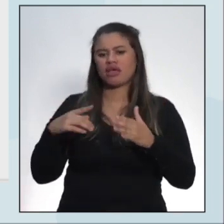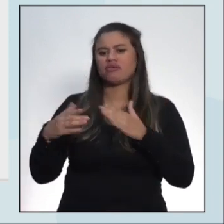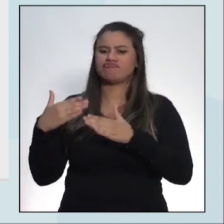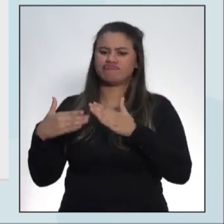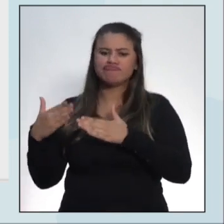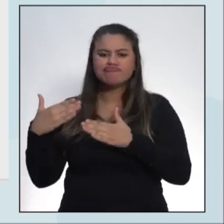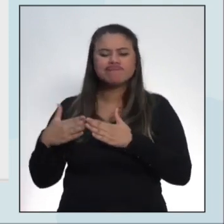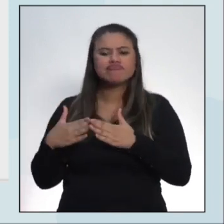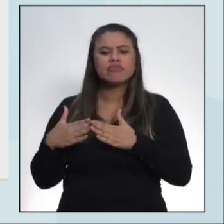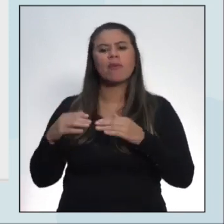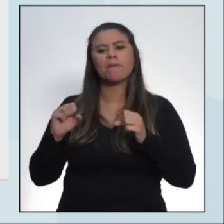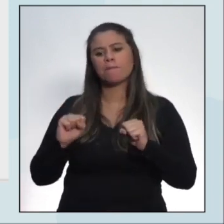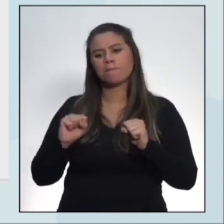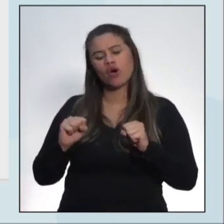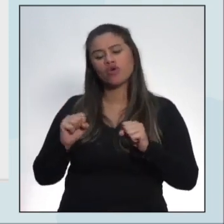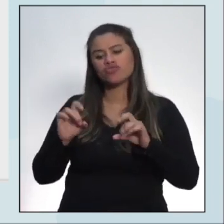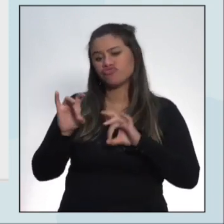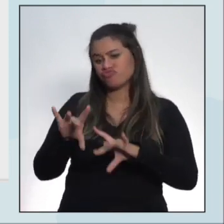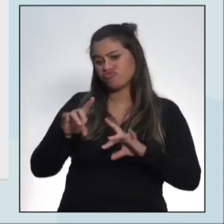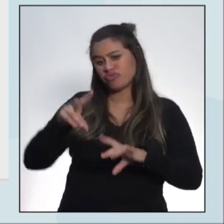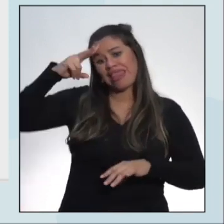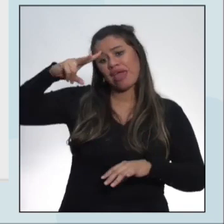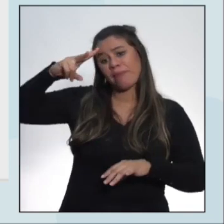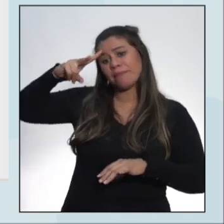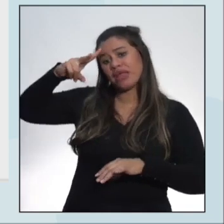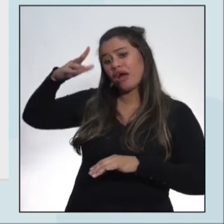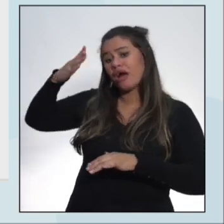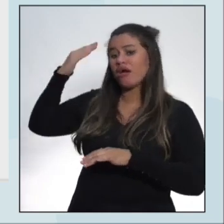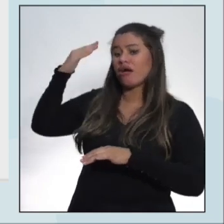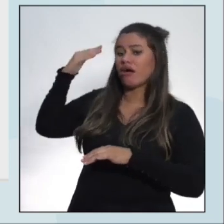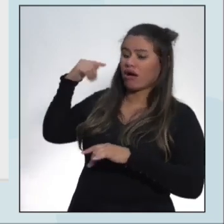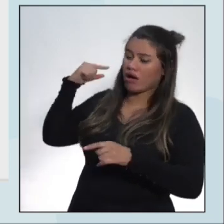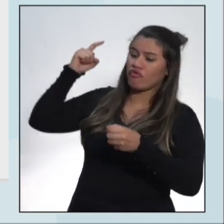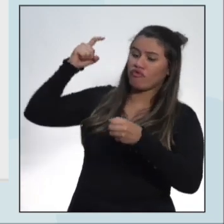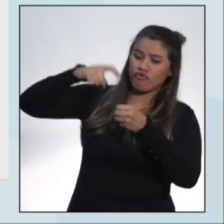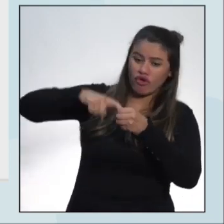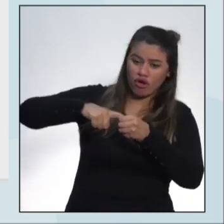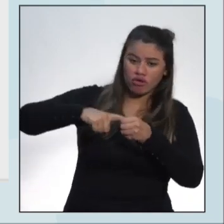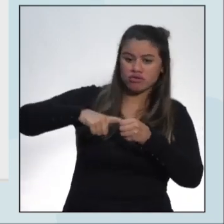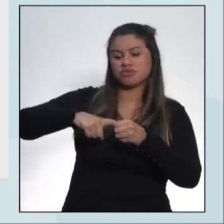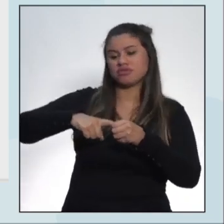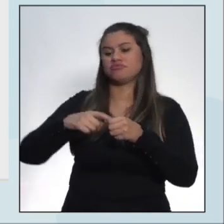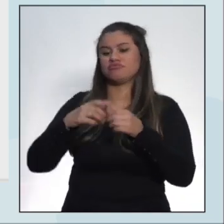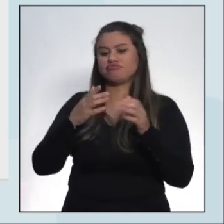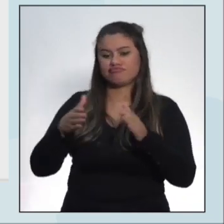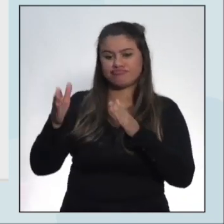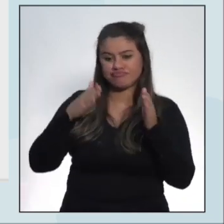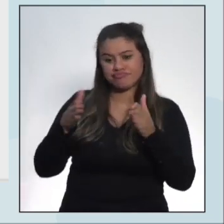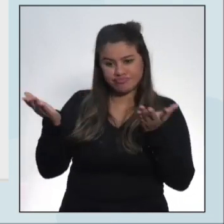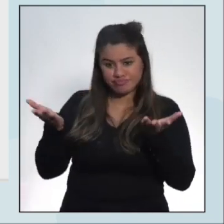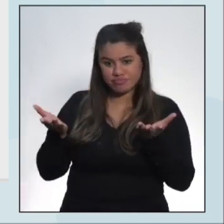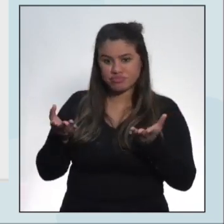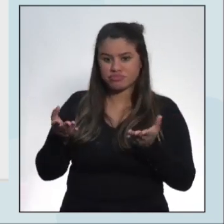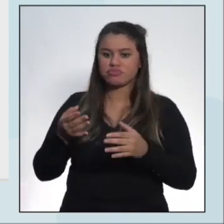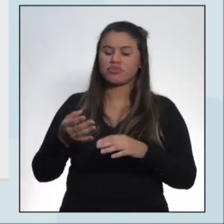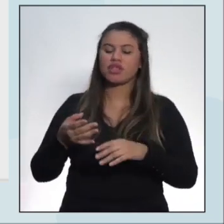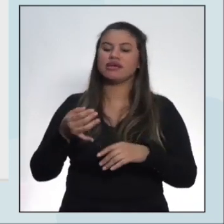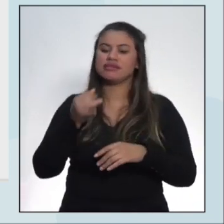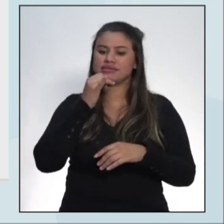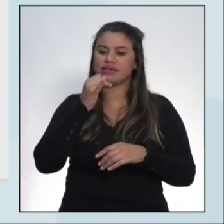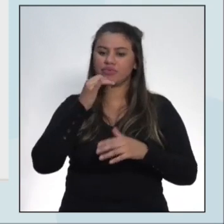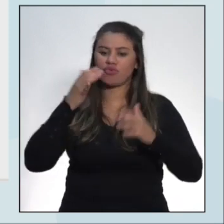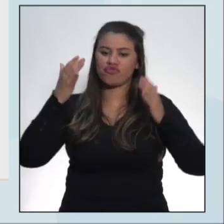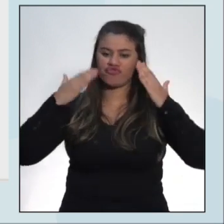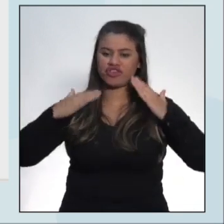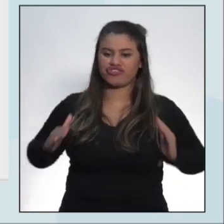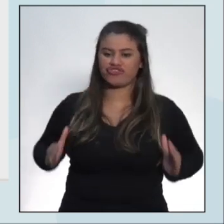né? O texto pode acontecer em flashback, pode acontecer de o texto ir e voltar várias vezes. O grande exemplo é o texto Vestido de Noiva, né, que eu indiquei